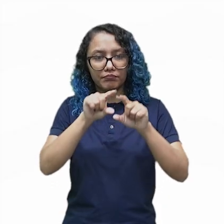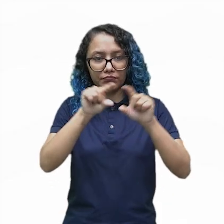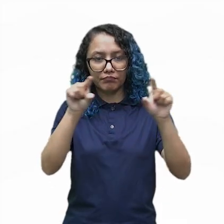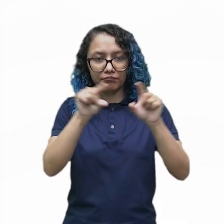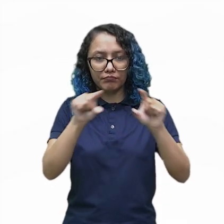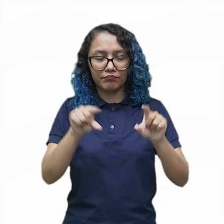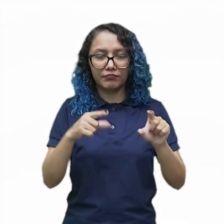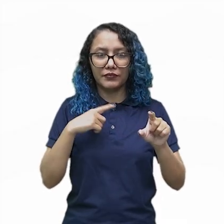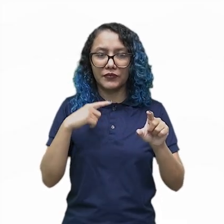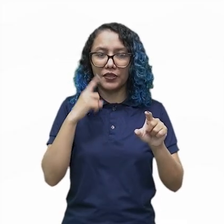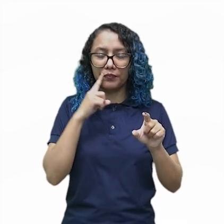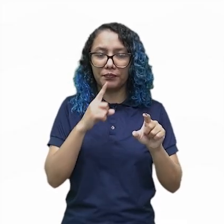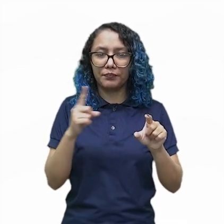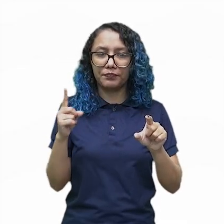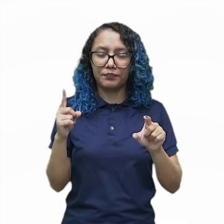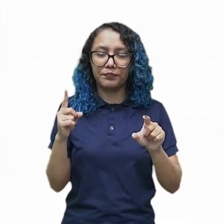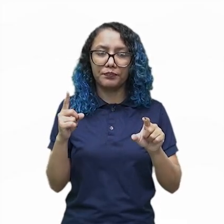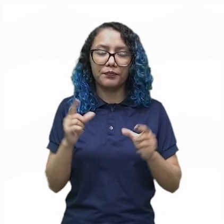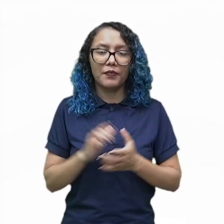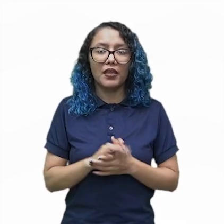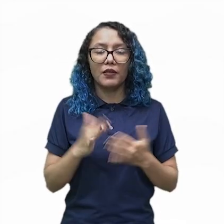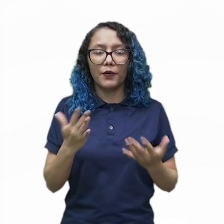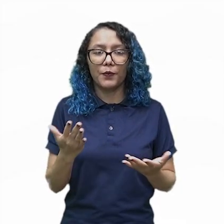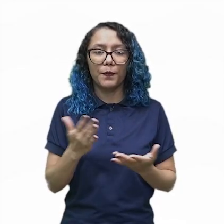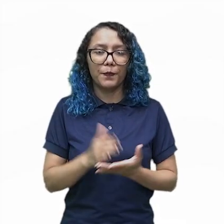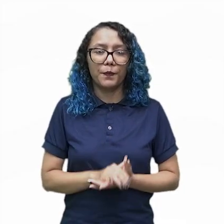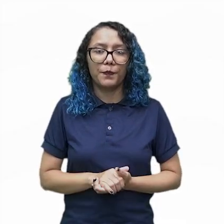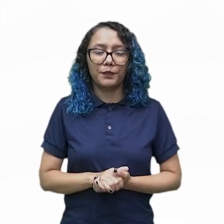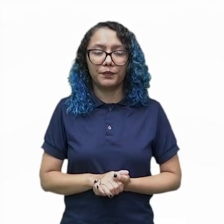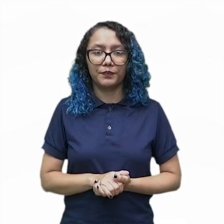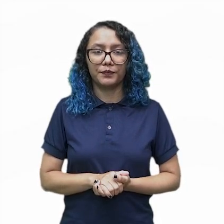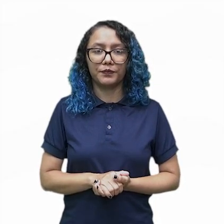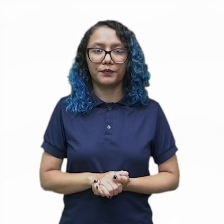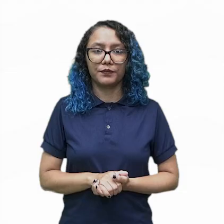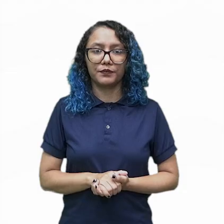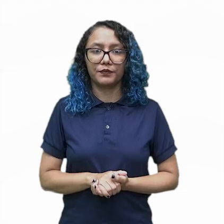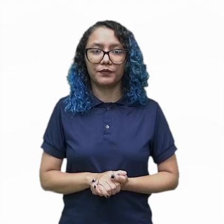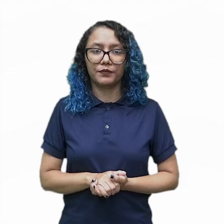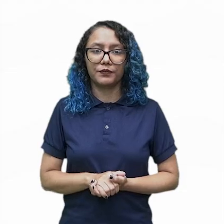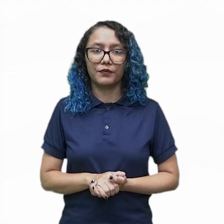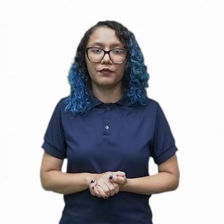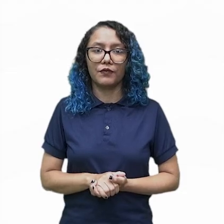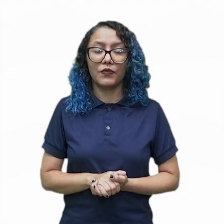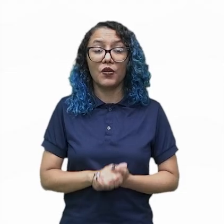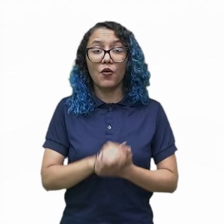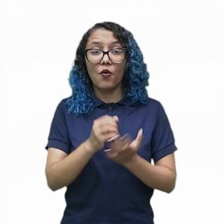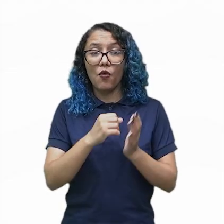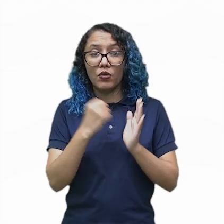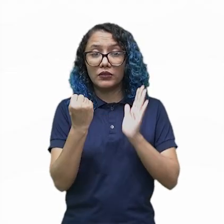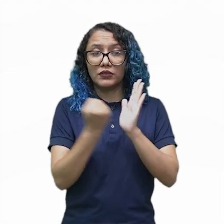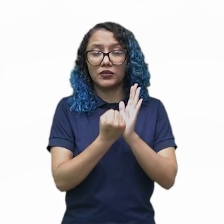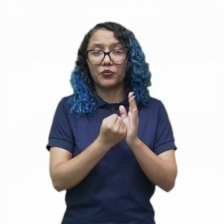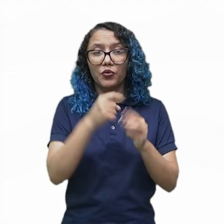né? E aí, nós temos 3 plaquinhas que podem, né,